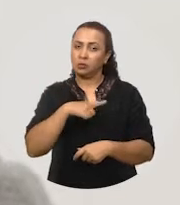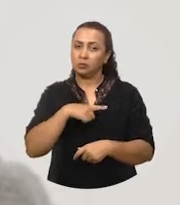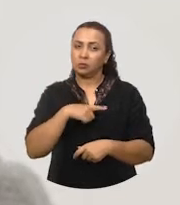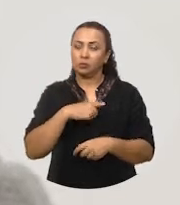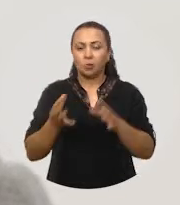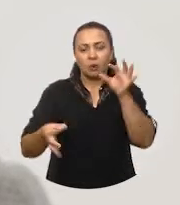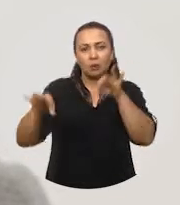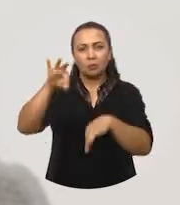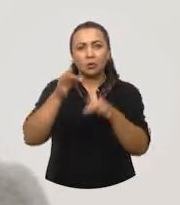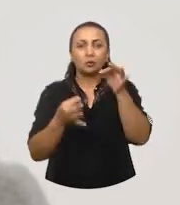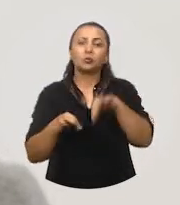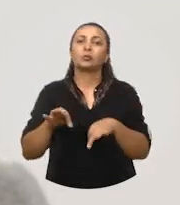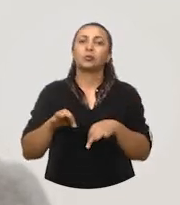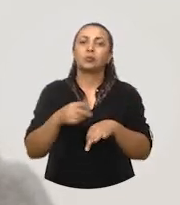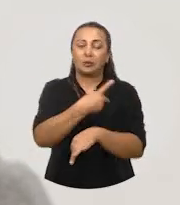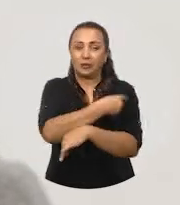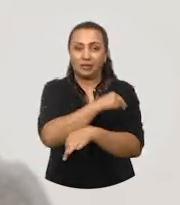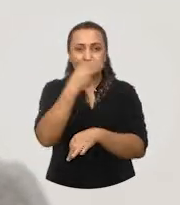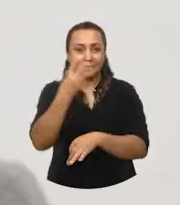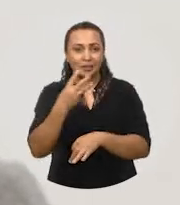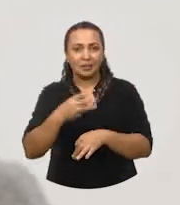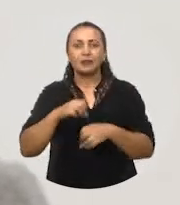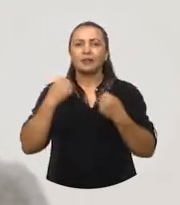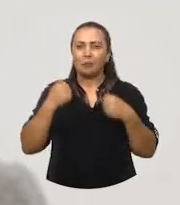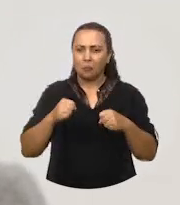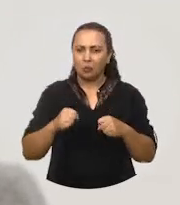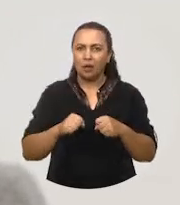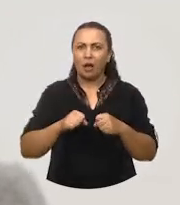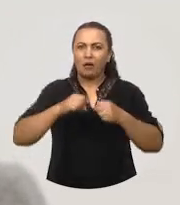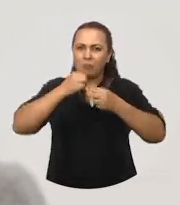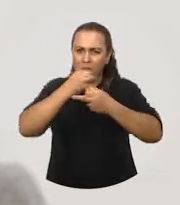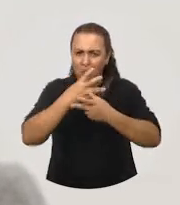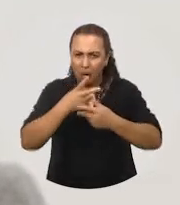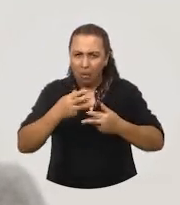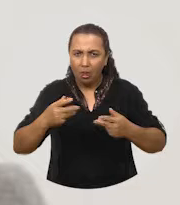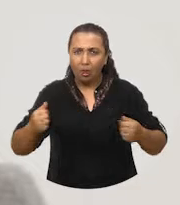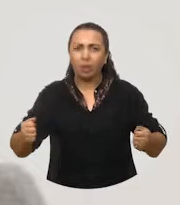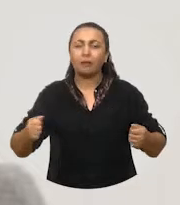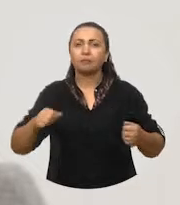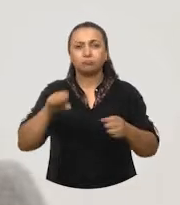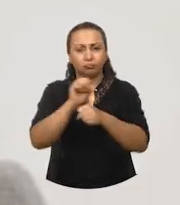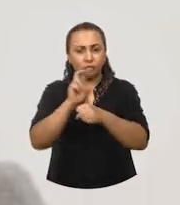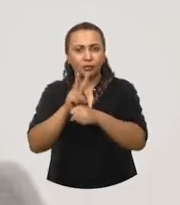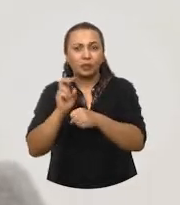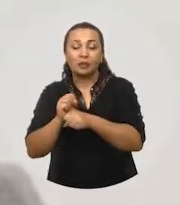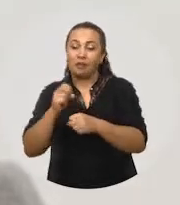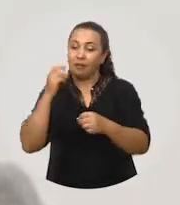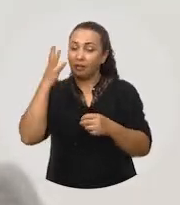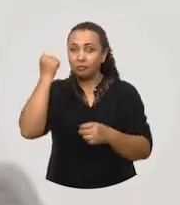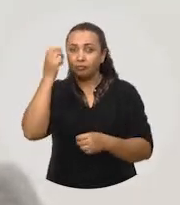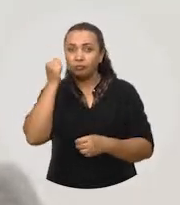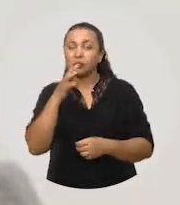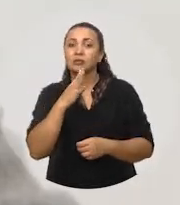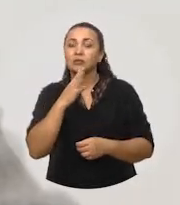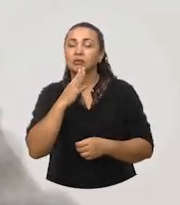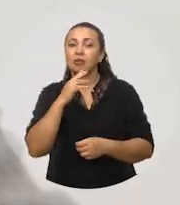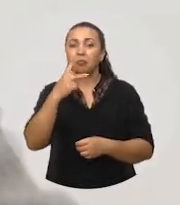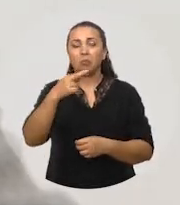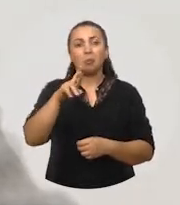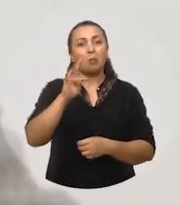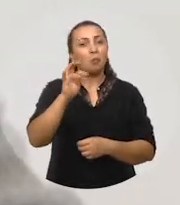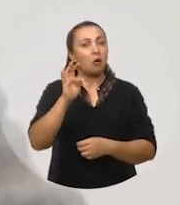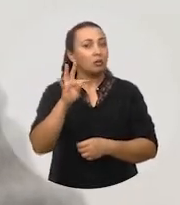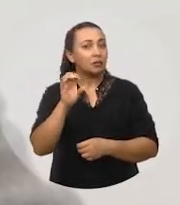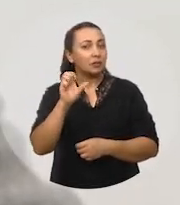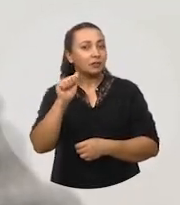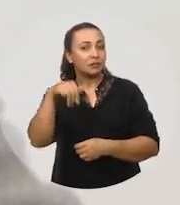laboratório NB3, onde será possível multiplicar o vírus, uma vez que esses inibidores sejam identificados, inibidores de protease, aí na